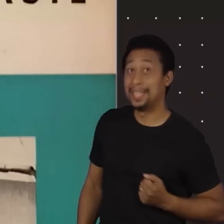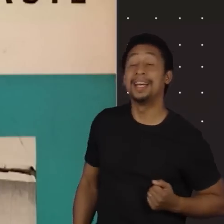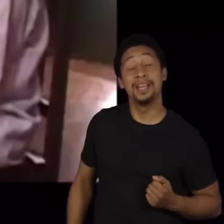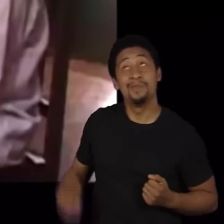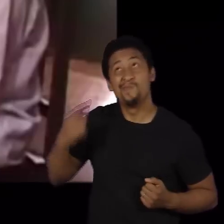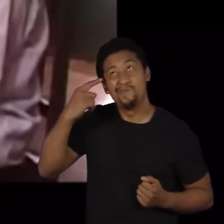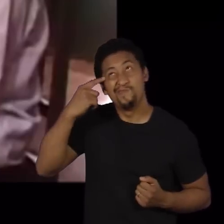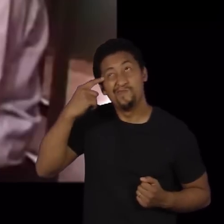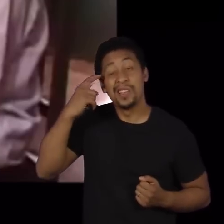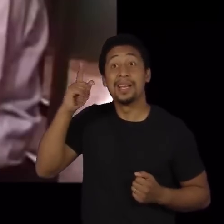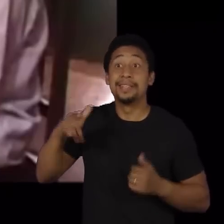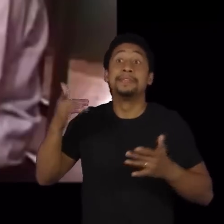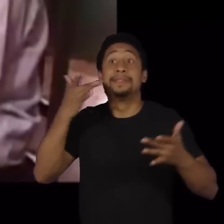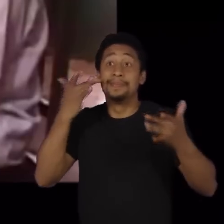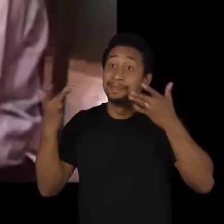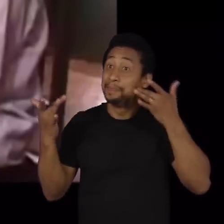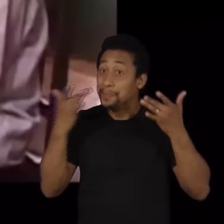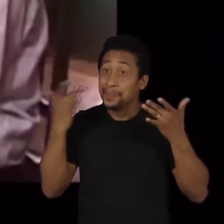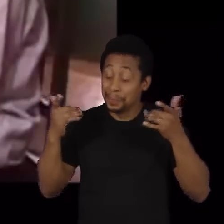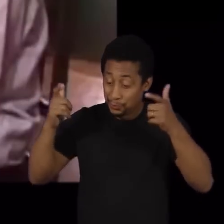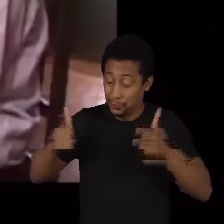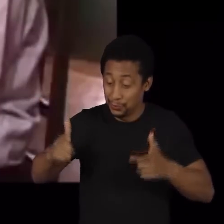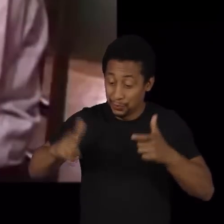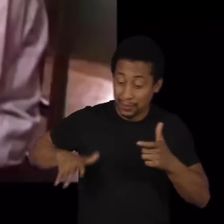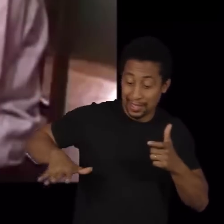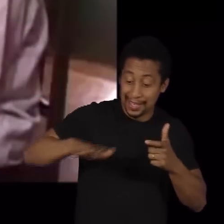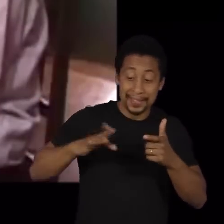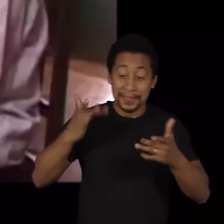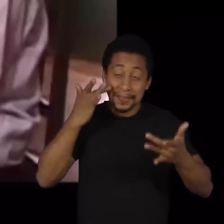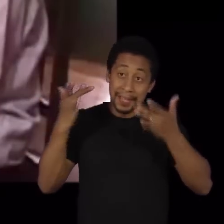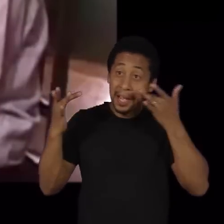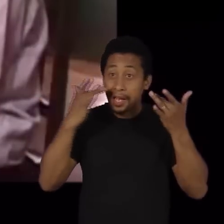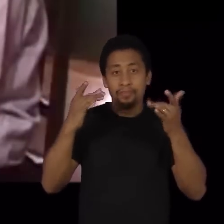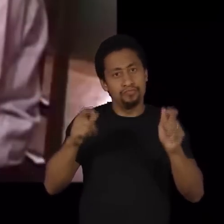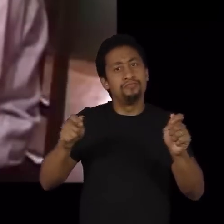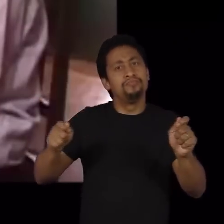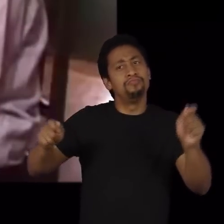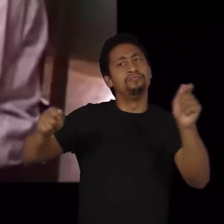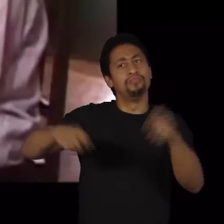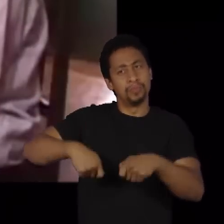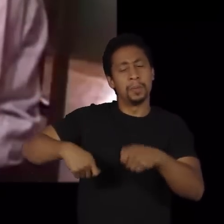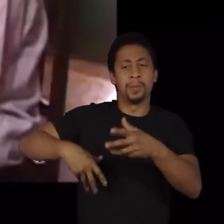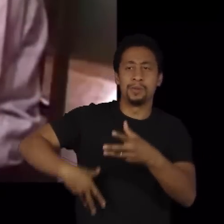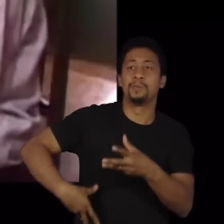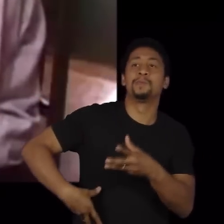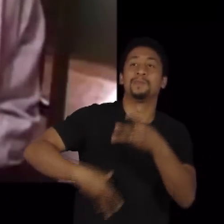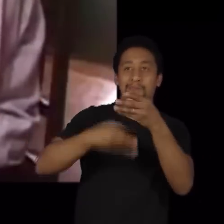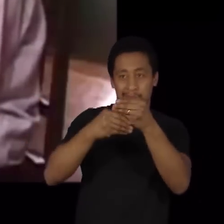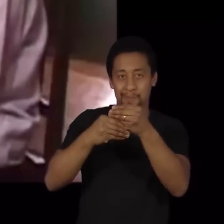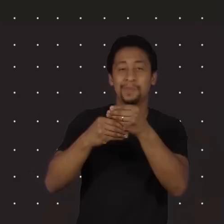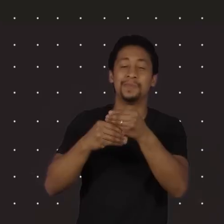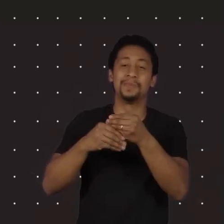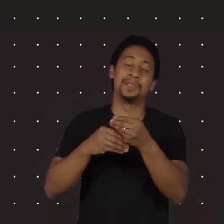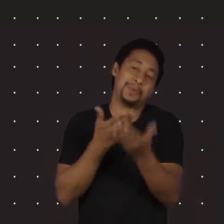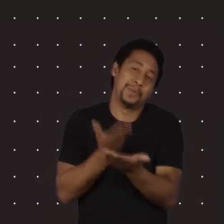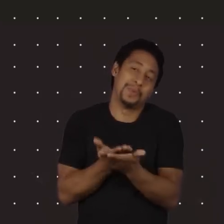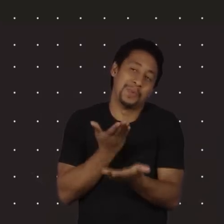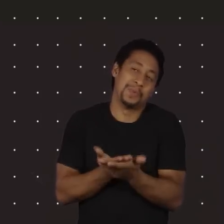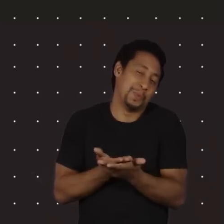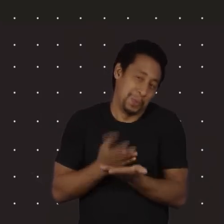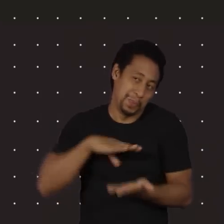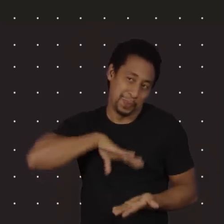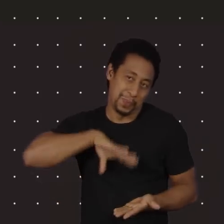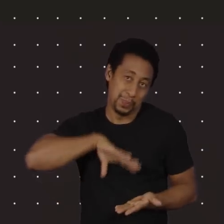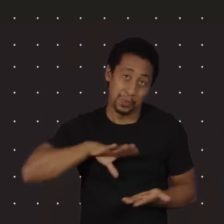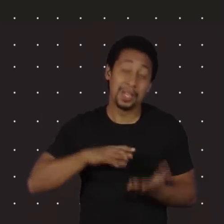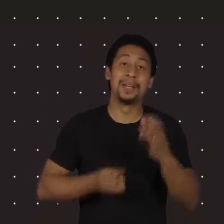teatro como sendo uma possibilidade de complementar a cadeira de português. E montamos